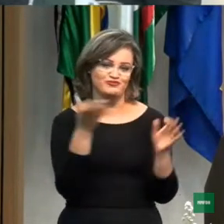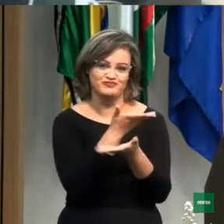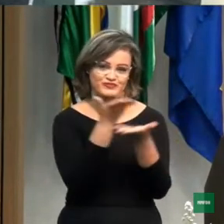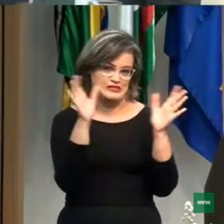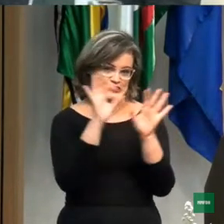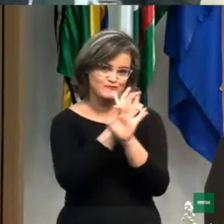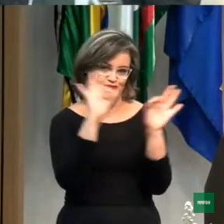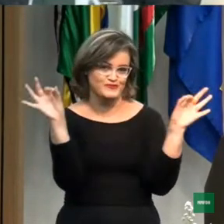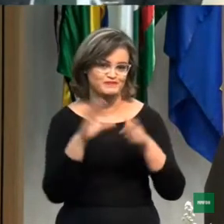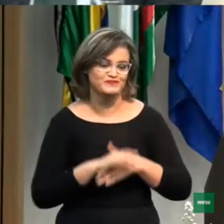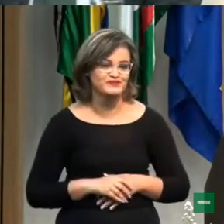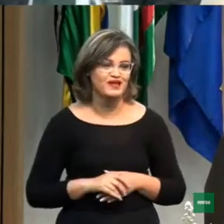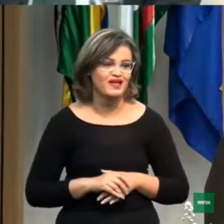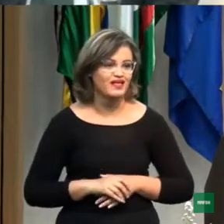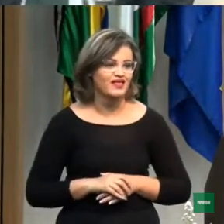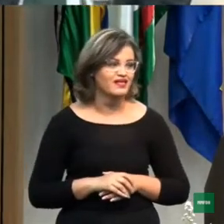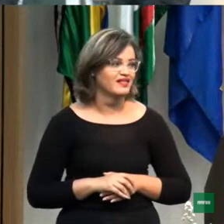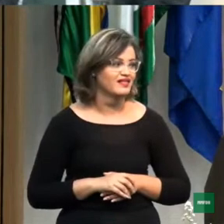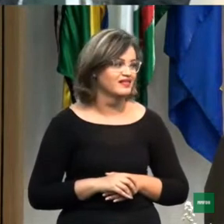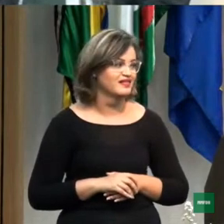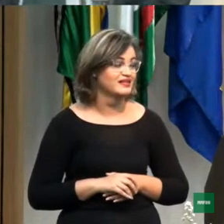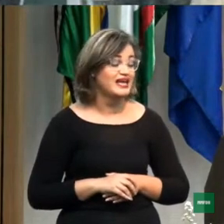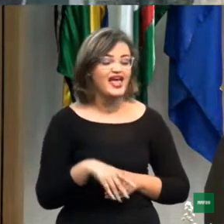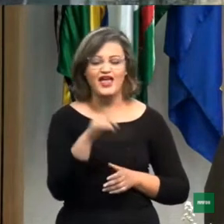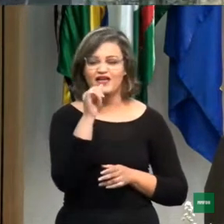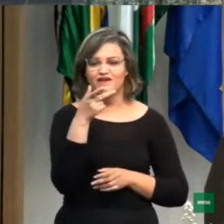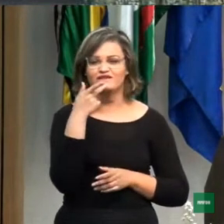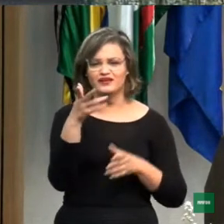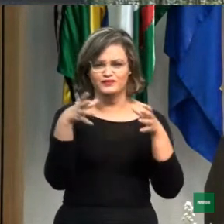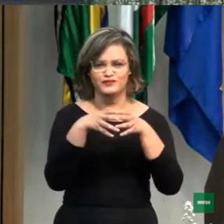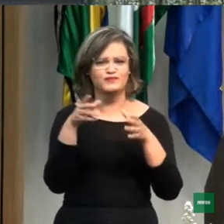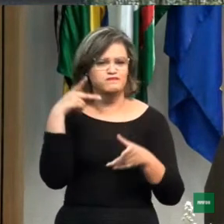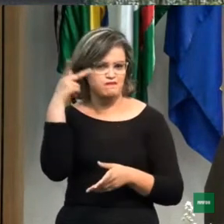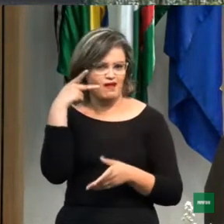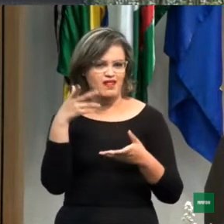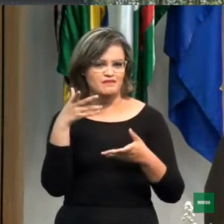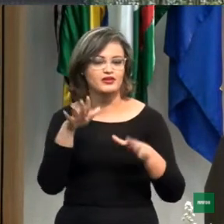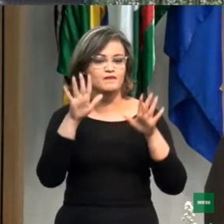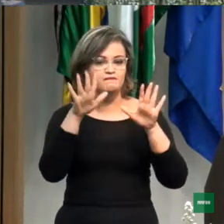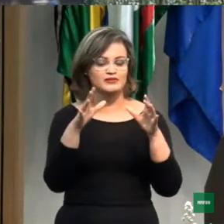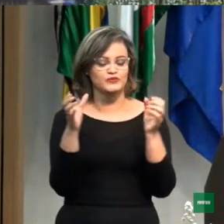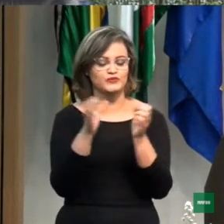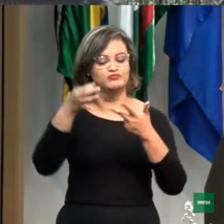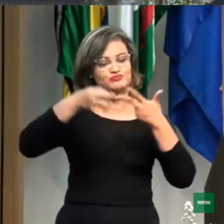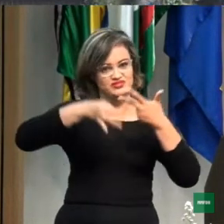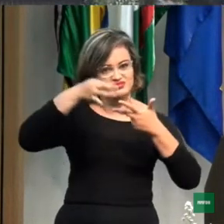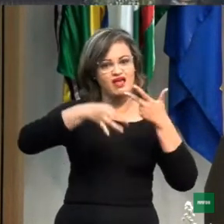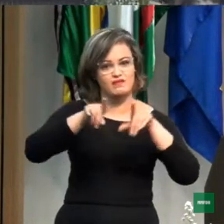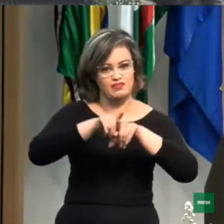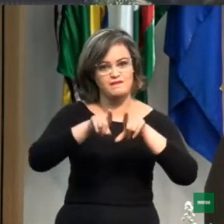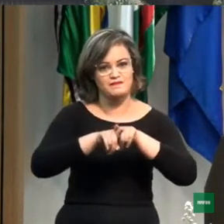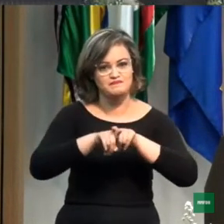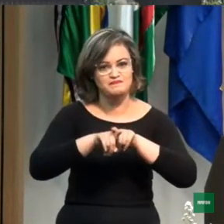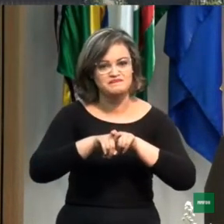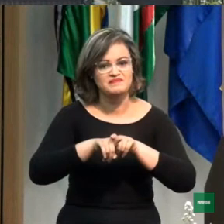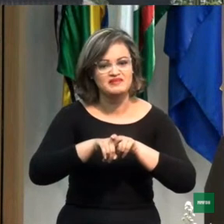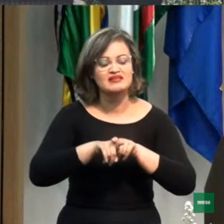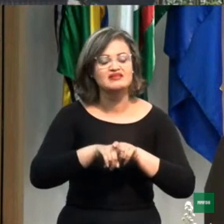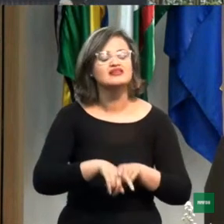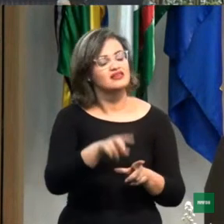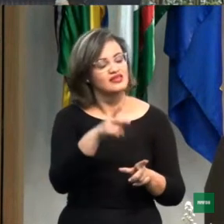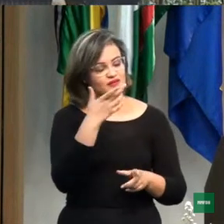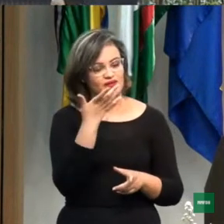ó, eu falei do parlamento, mas eu não posso esquecer do poder judiciário. E aqui eu quero registrar a parceria